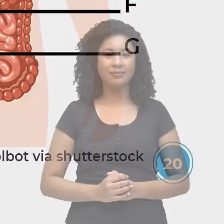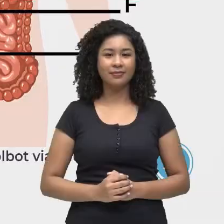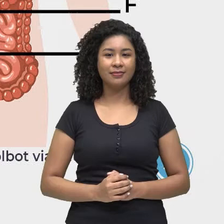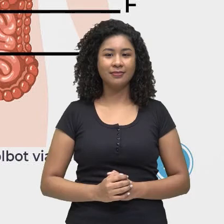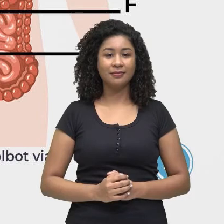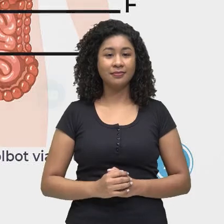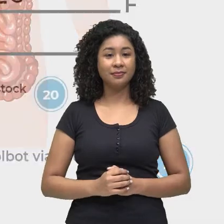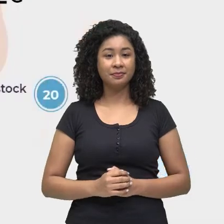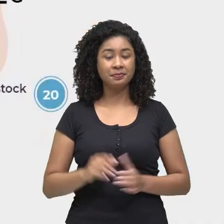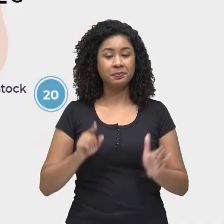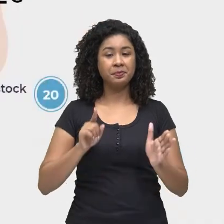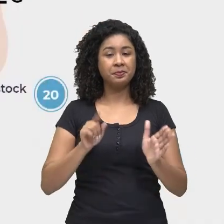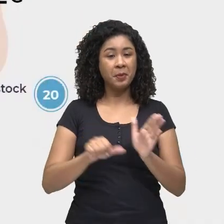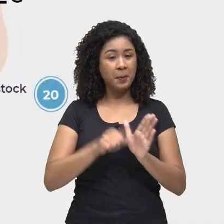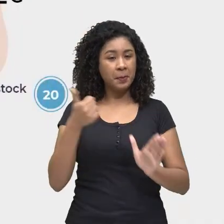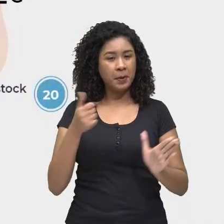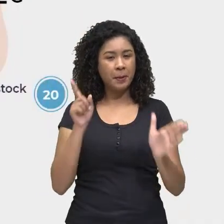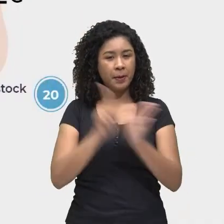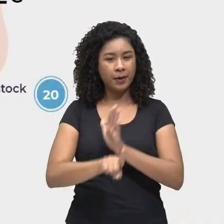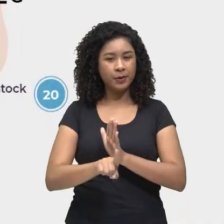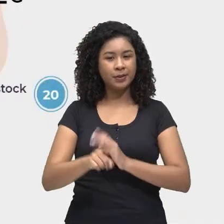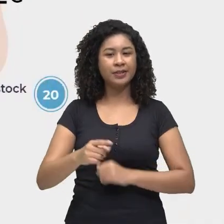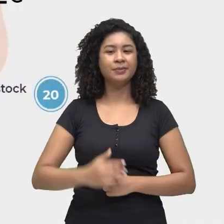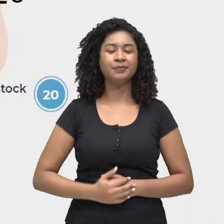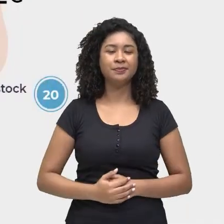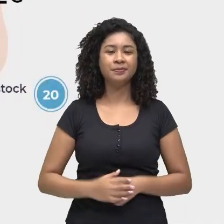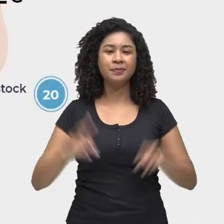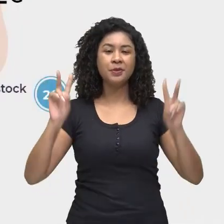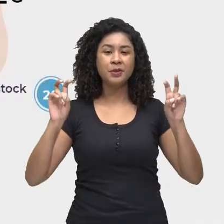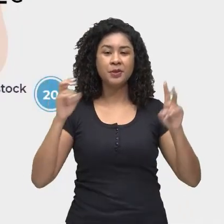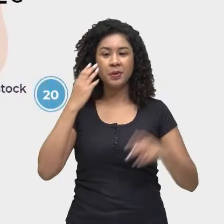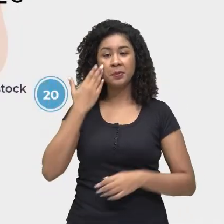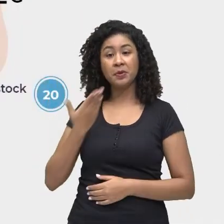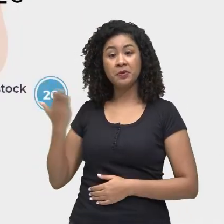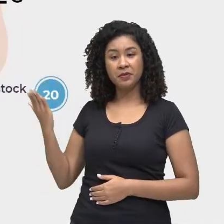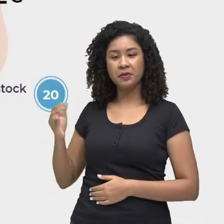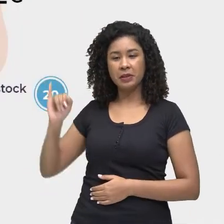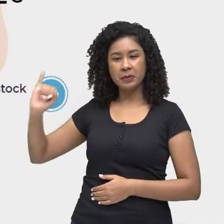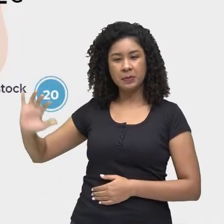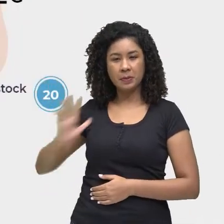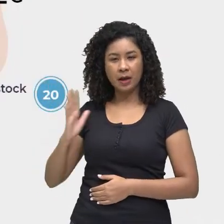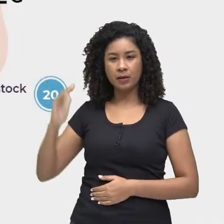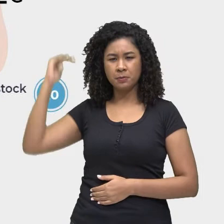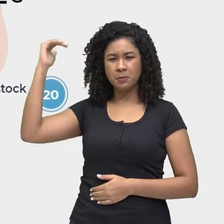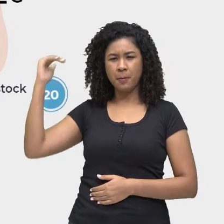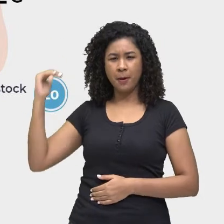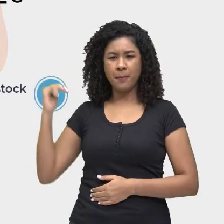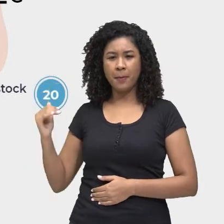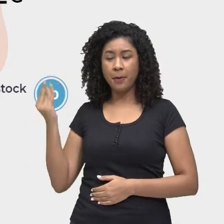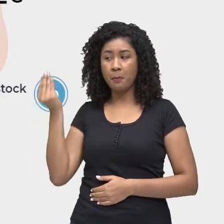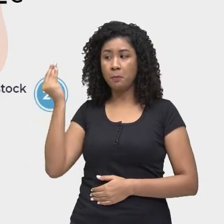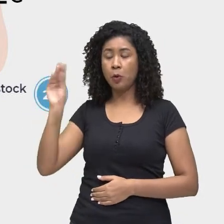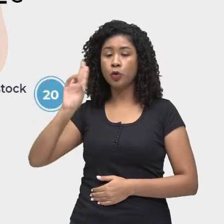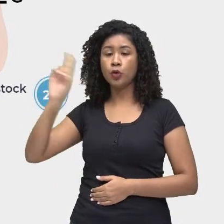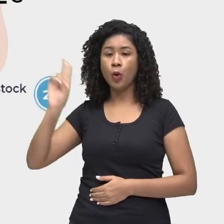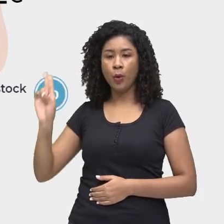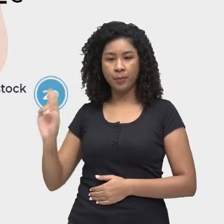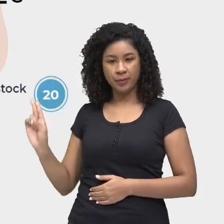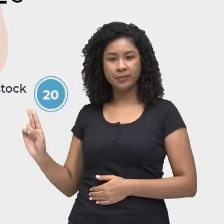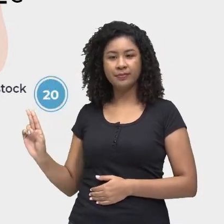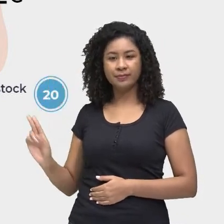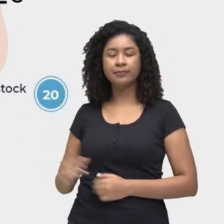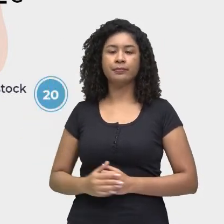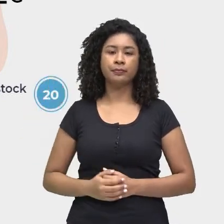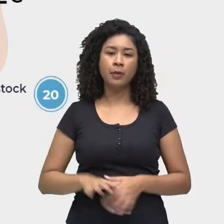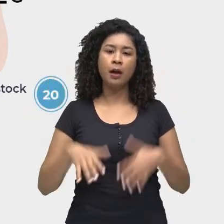A primeira questão da nossa DLI fala o seguinte: observe a imagem ao lado e escreva o nome dos órgãos correspondentes. Então, você